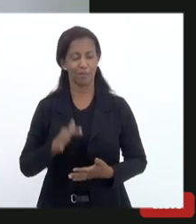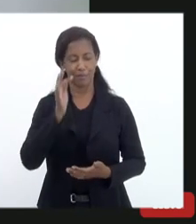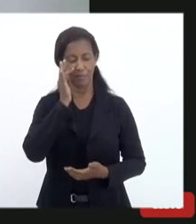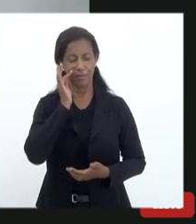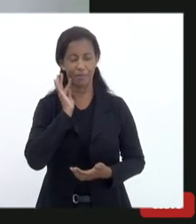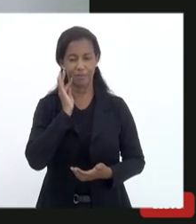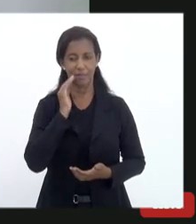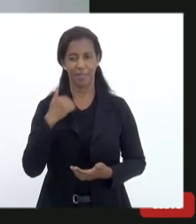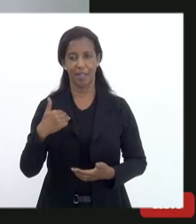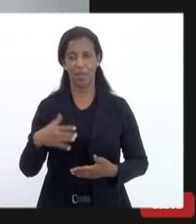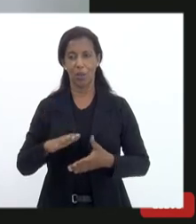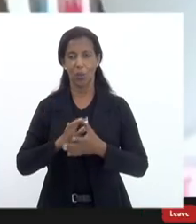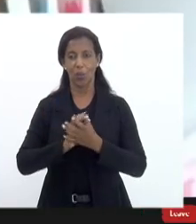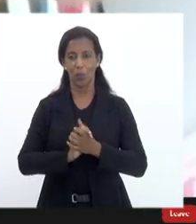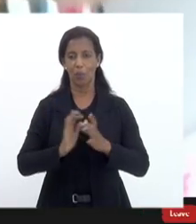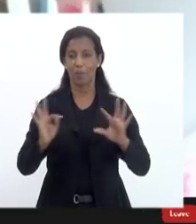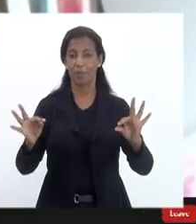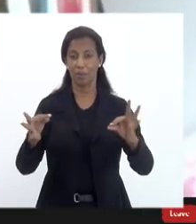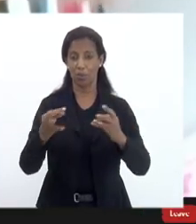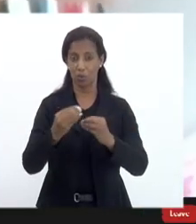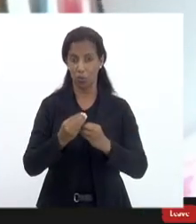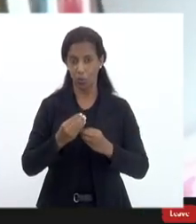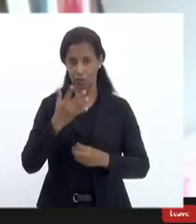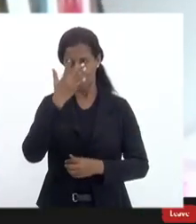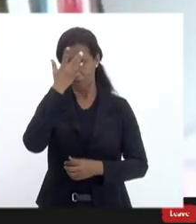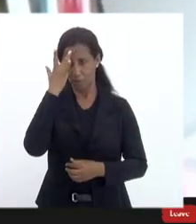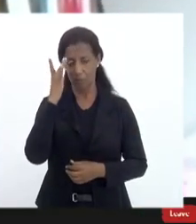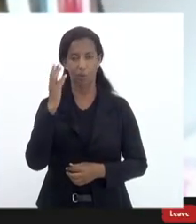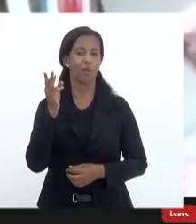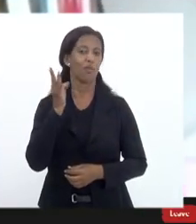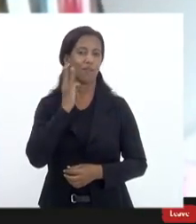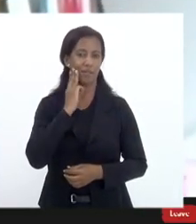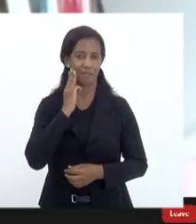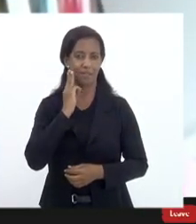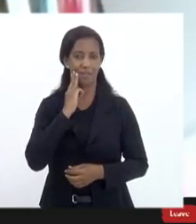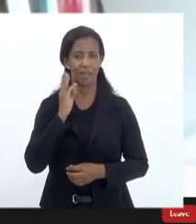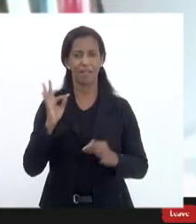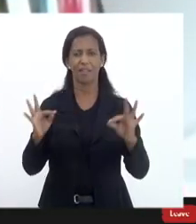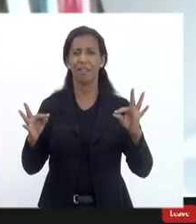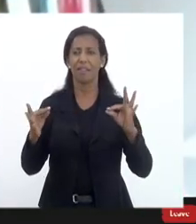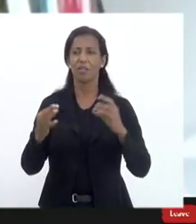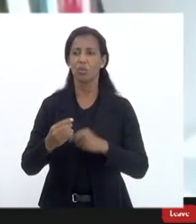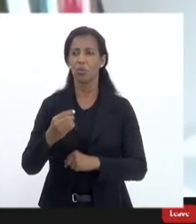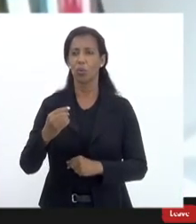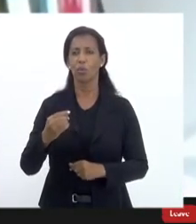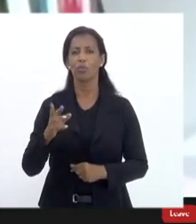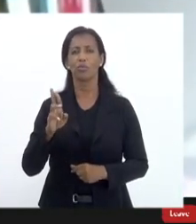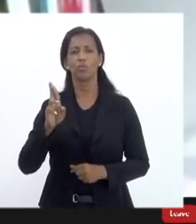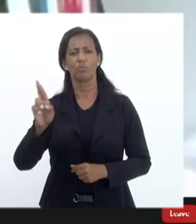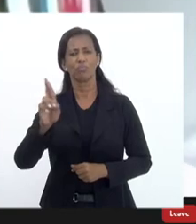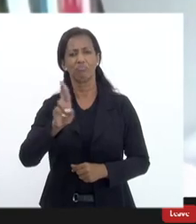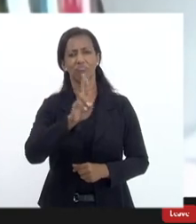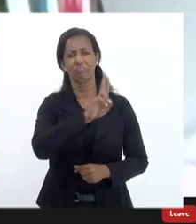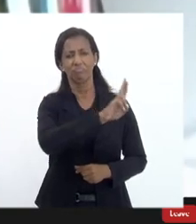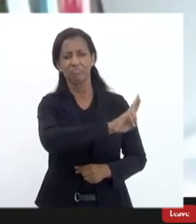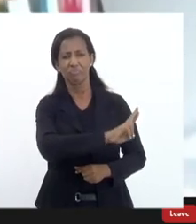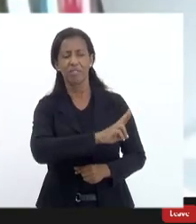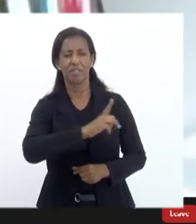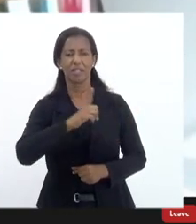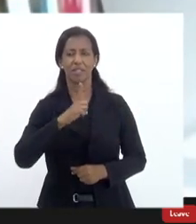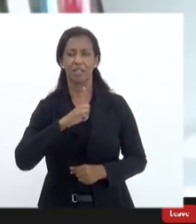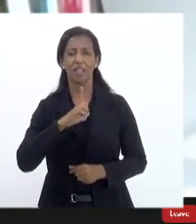a quem eu cumprimentando a todos, ao deputado Valdec e a todas as representações que